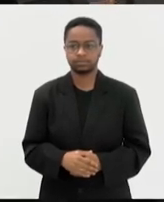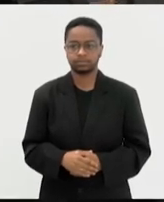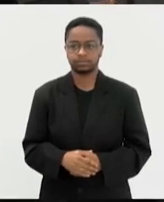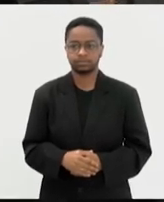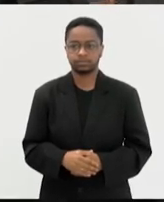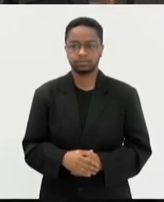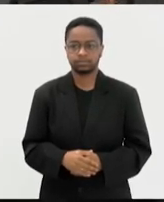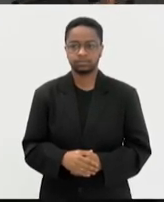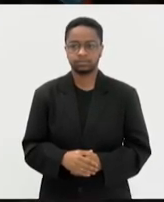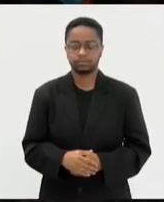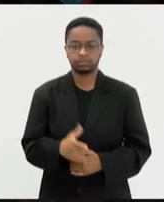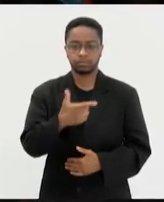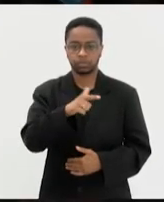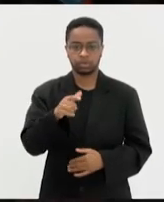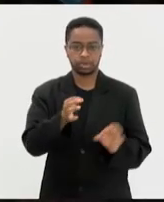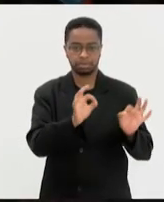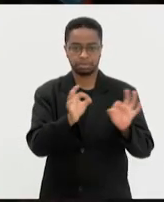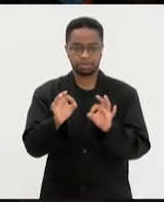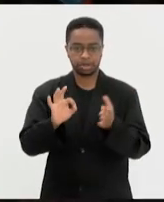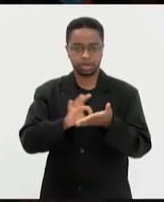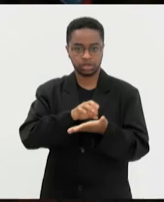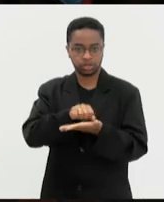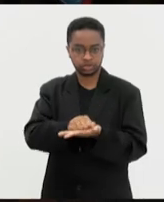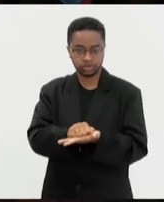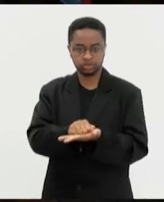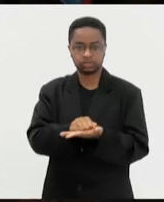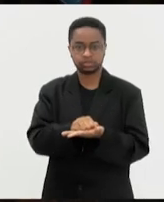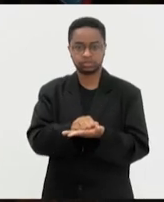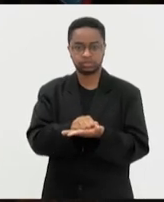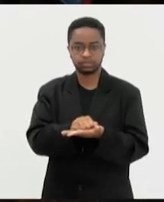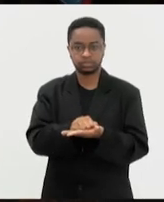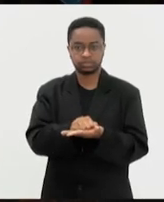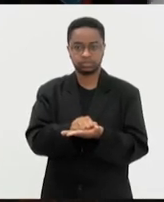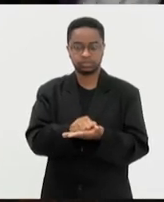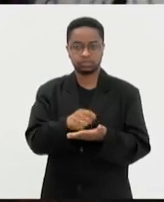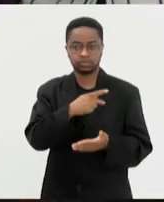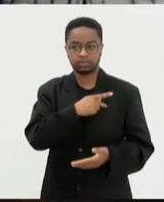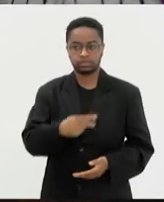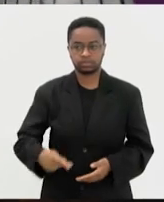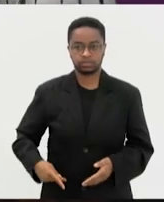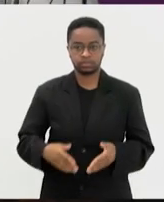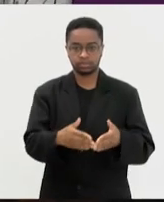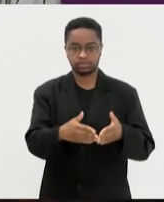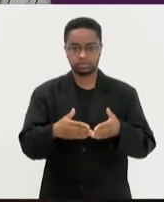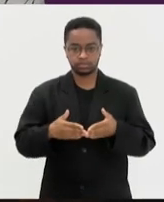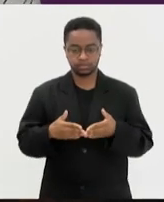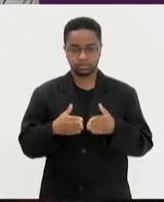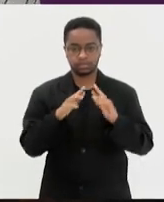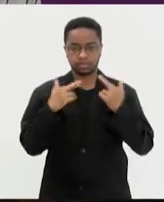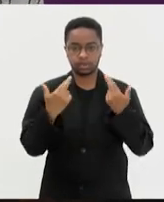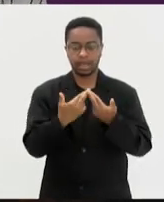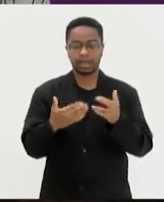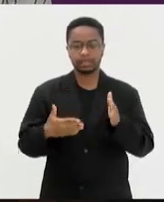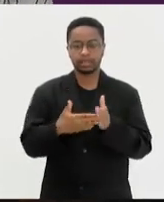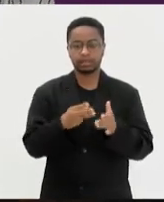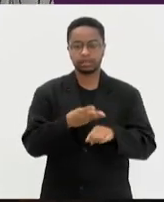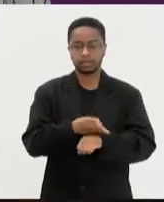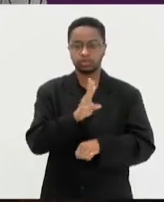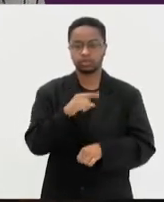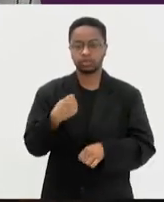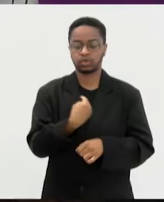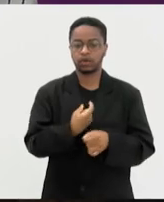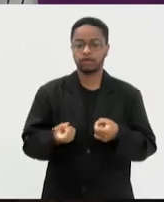obrigado não havendo mais orador inscrito a presidência suspende a sessão até às 15 horas quando